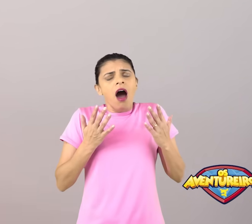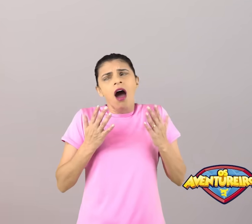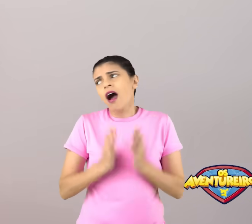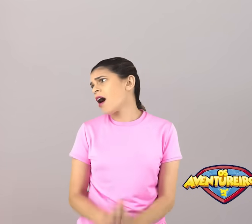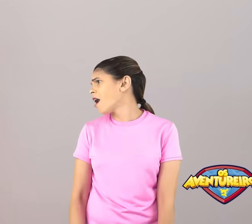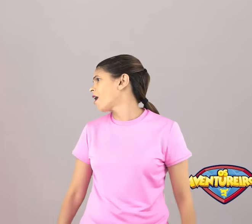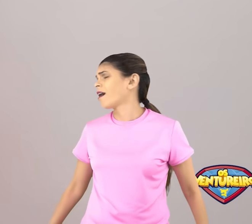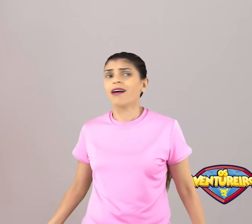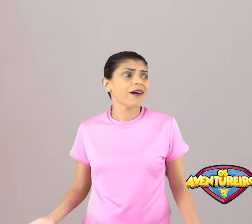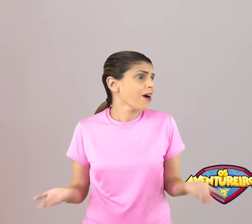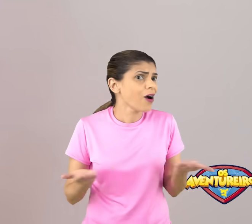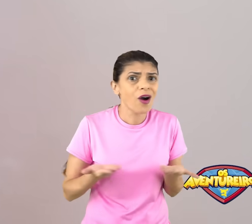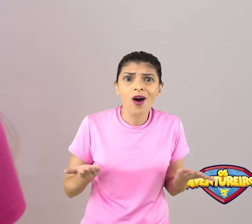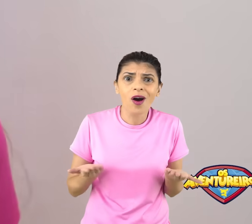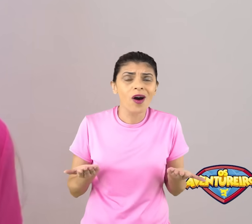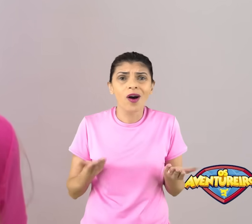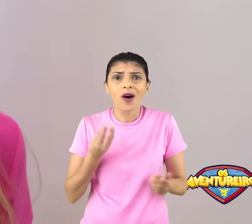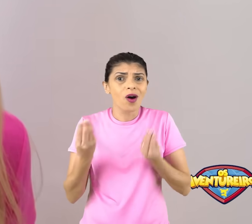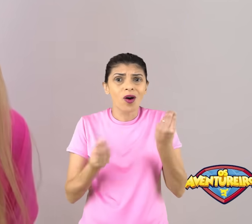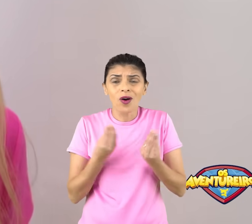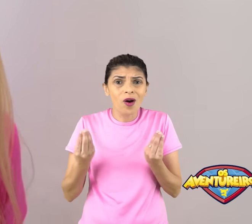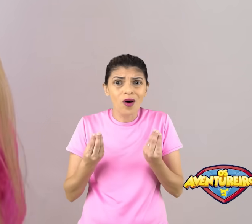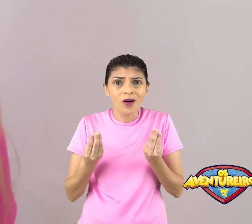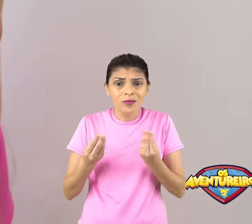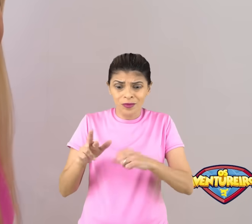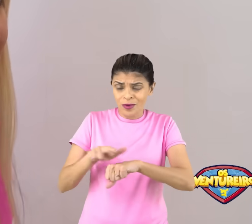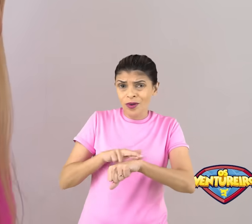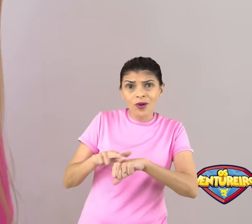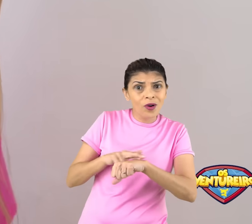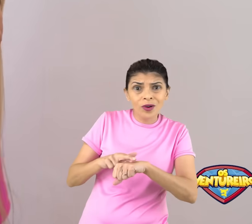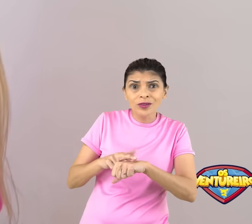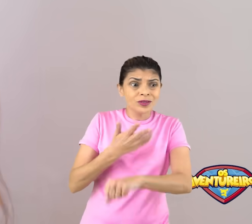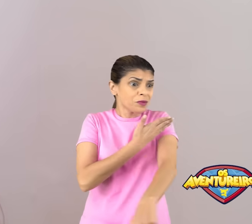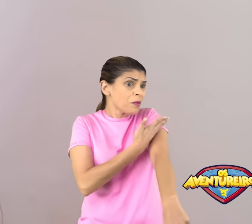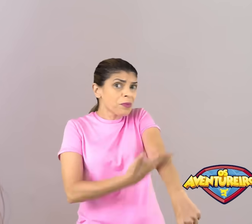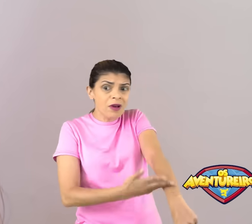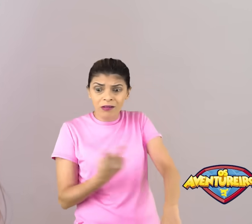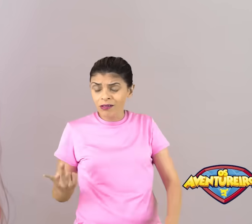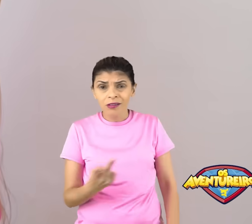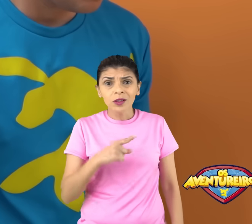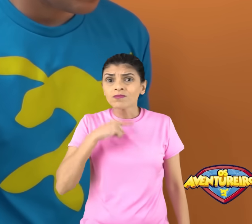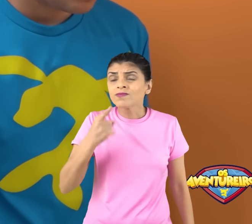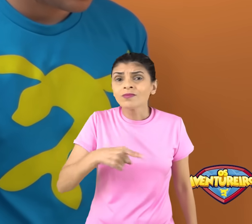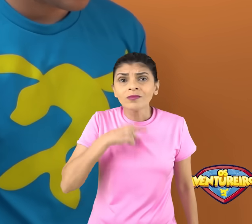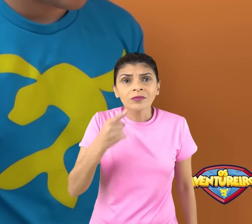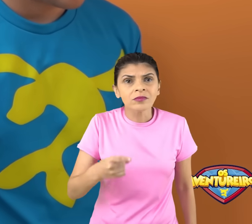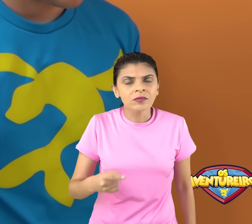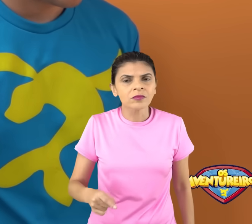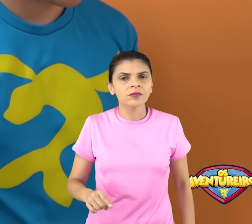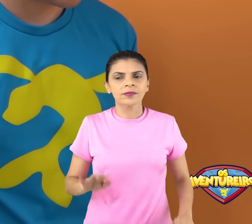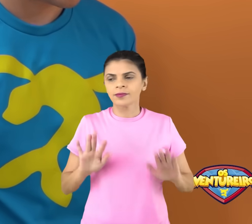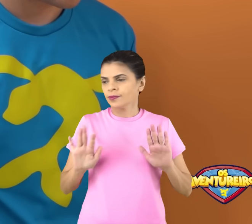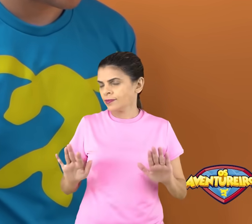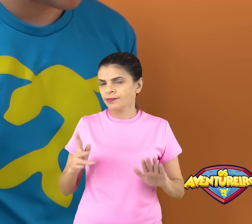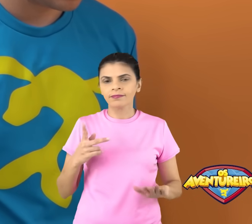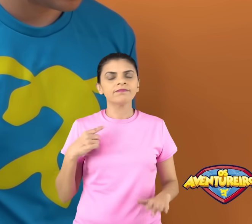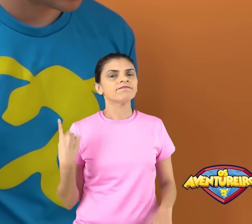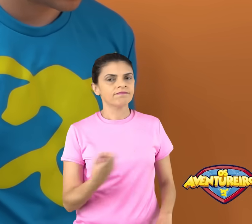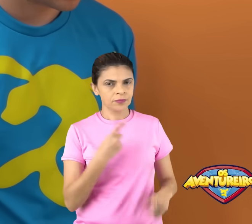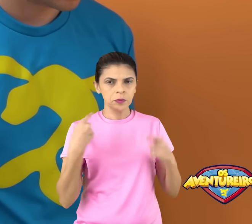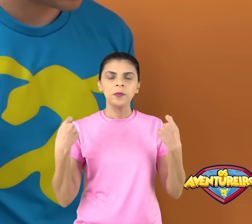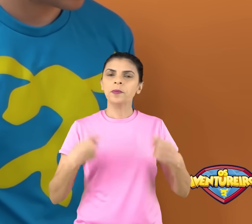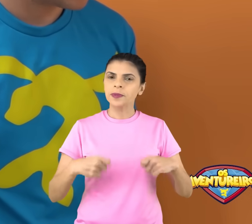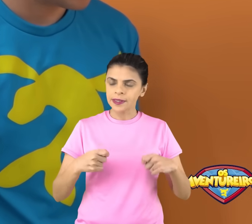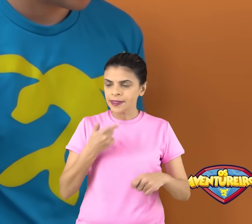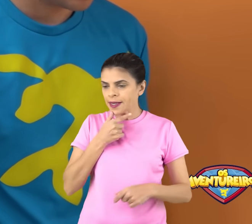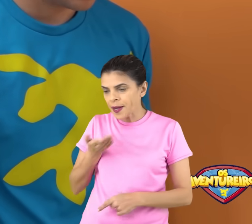Ai, e agora, o que a gente vai fazer? Nem a aventureira roxa, nem o aventureiro branco conseguiram. A gente precisa tirar eles